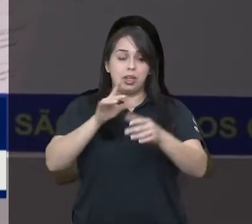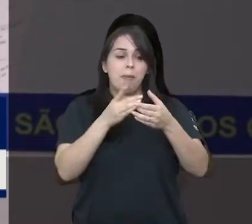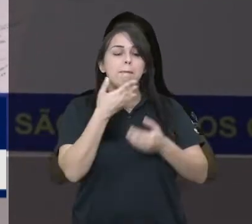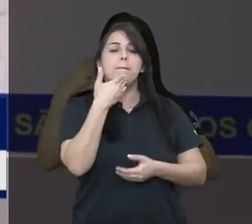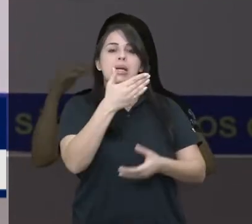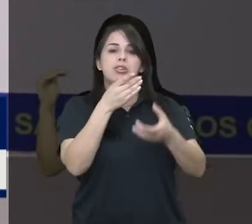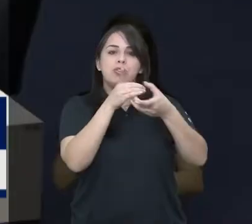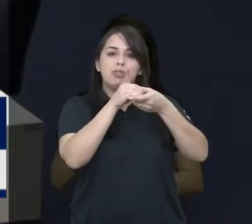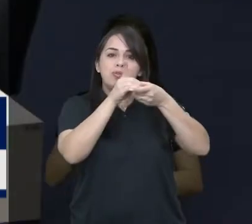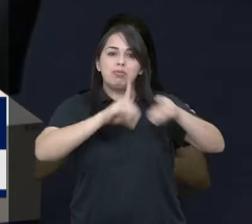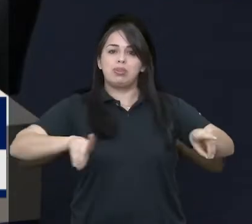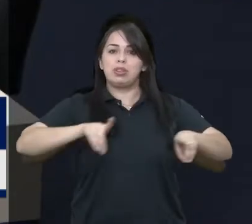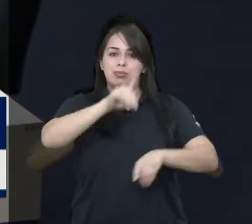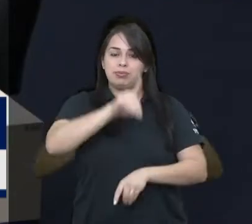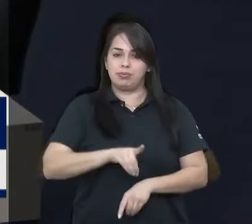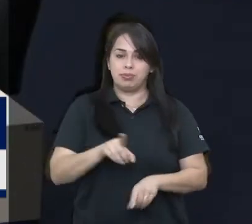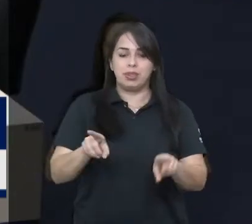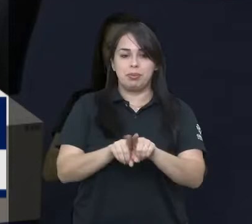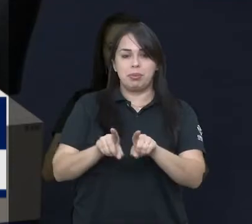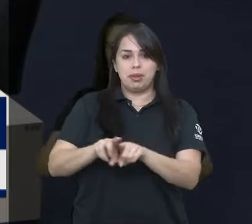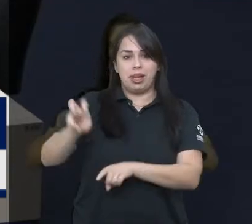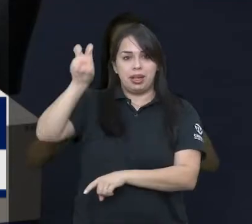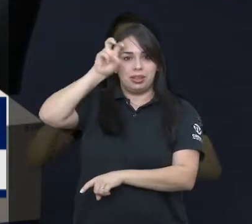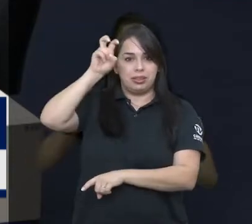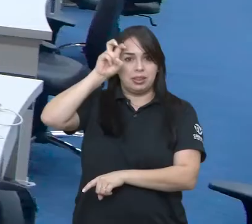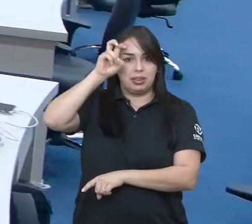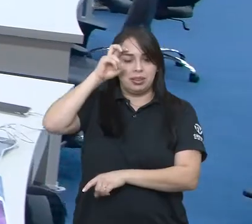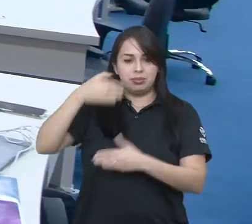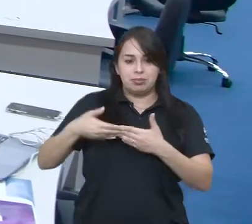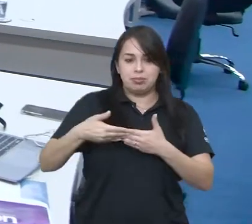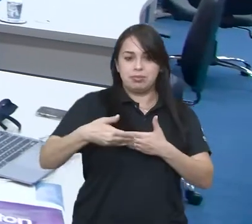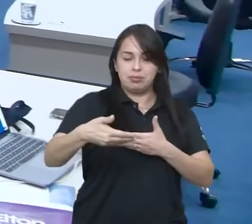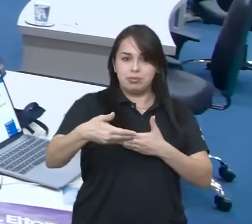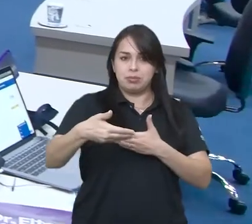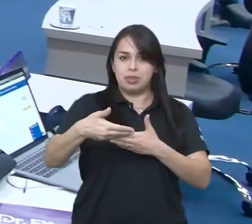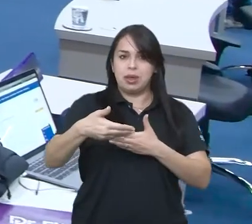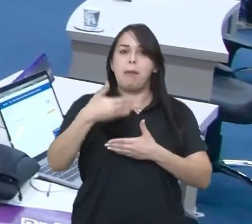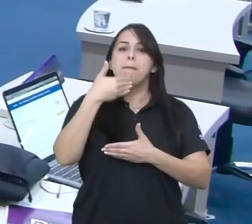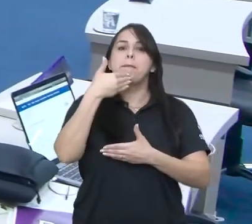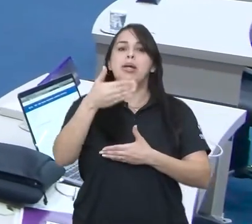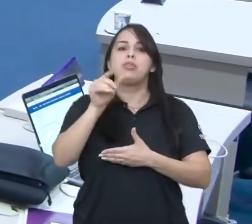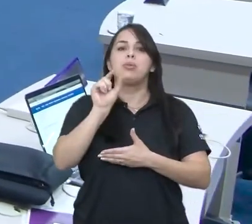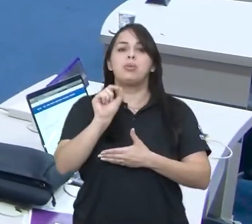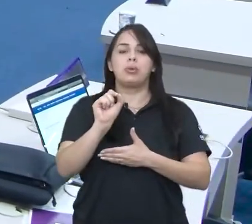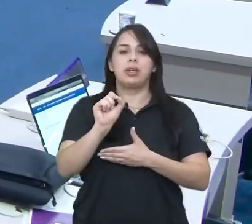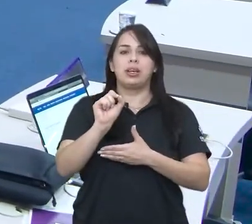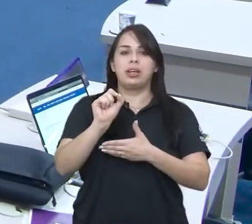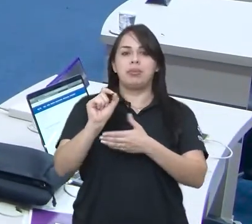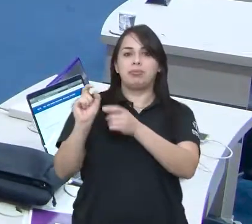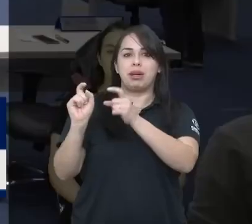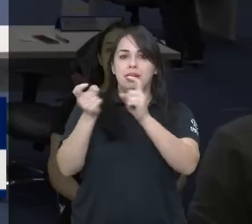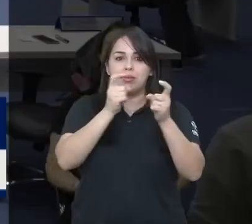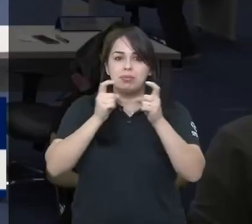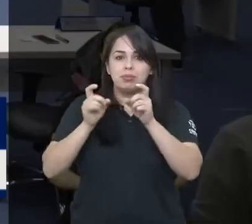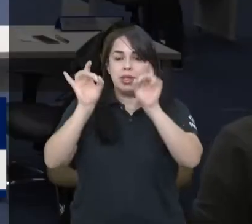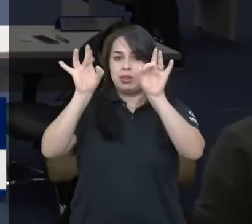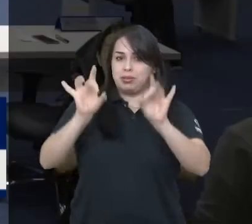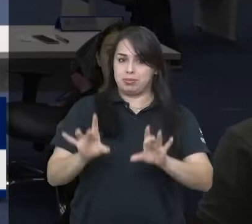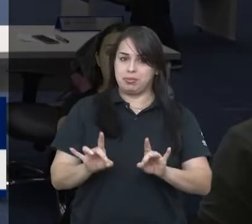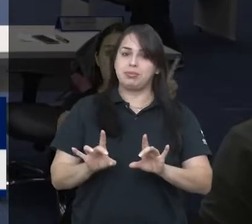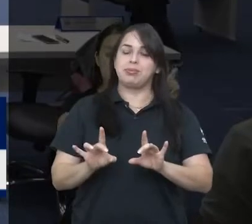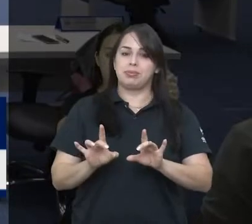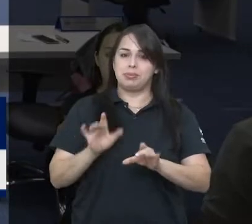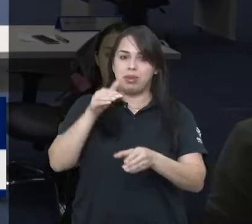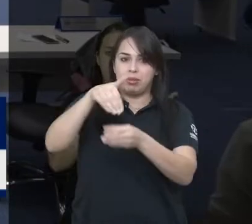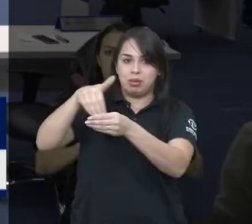sessão extraordinária a ser realizada nesta quinta-feira, após a 43ª sessão ordinária para a eleição da